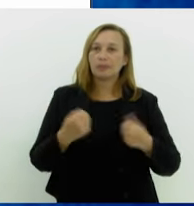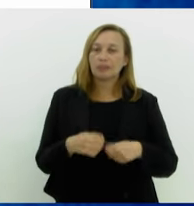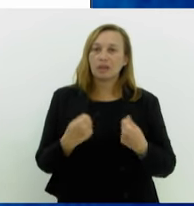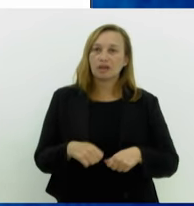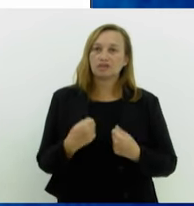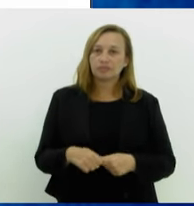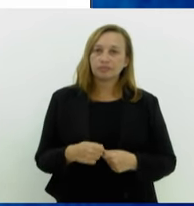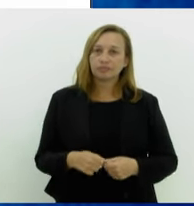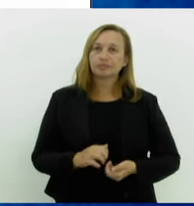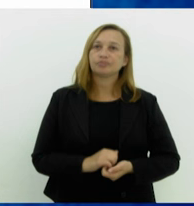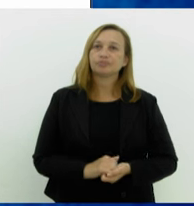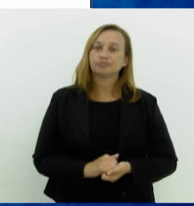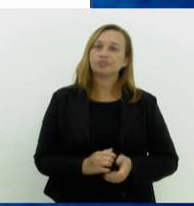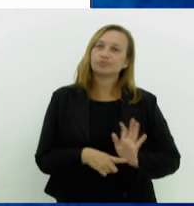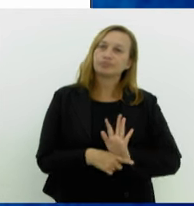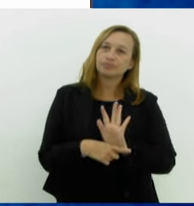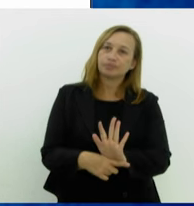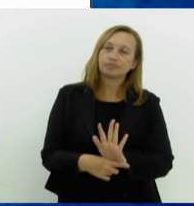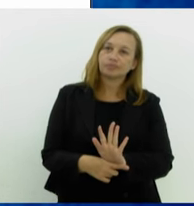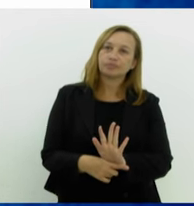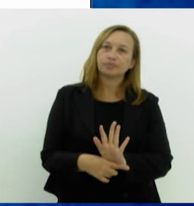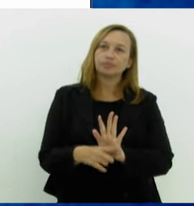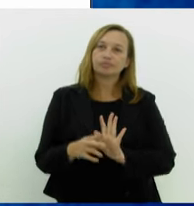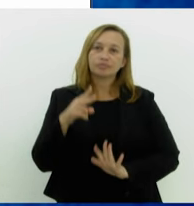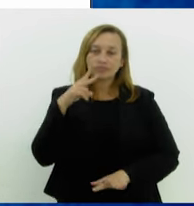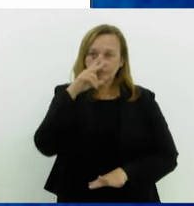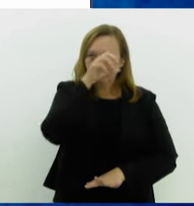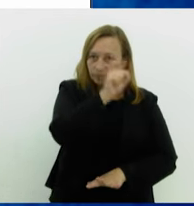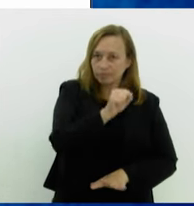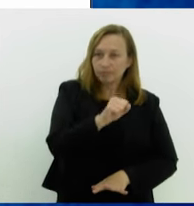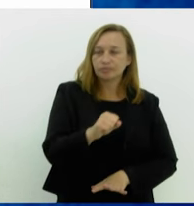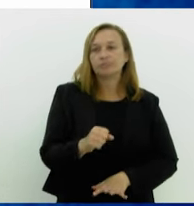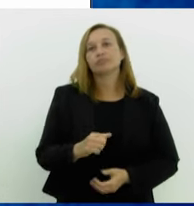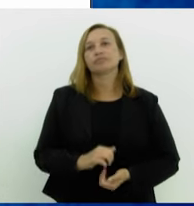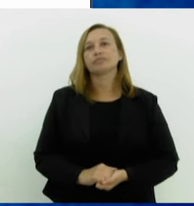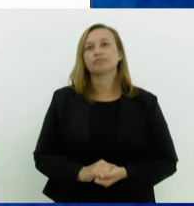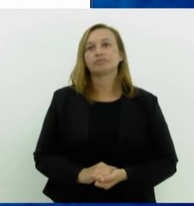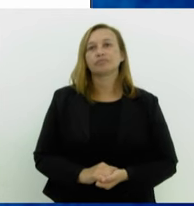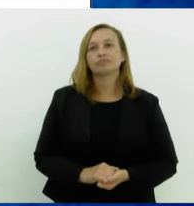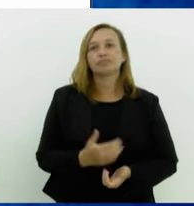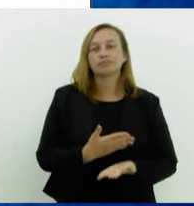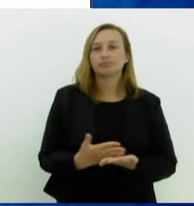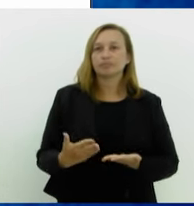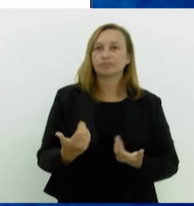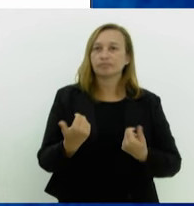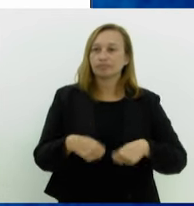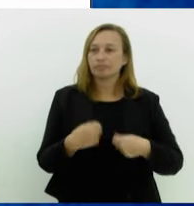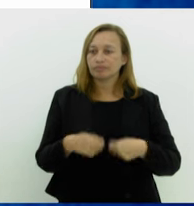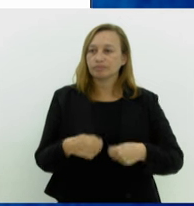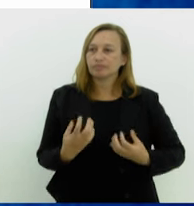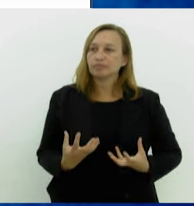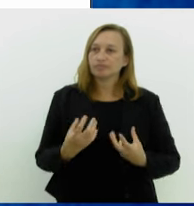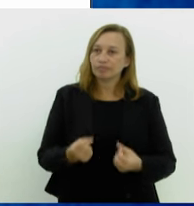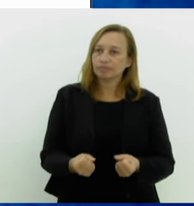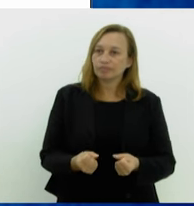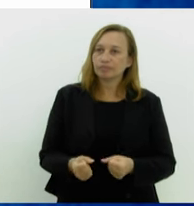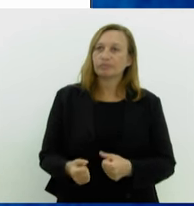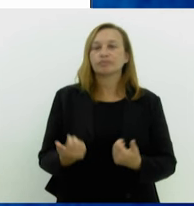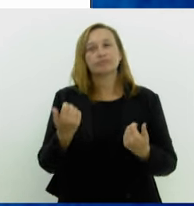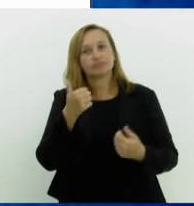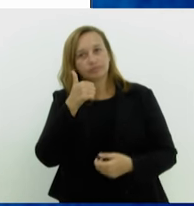atendida para que isso possa virar algo mais forte se é isso que ela quer que ela comece por necessidade mas que ela Receba as ferramentas